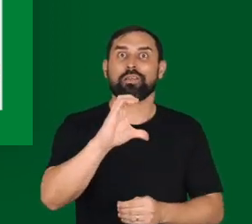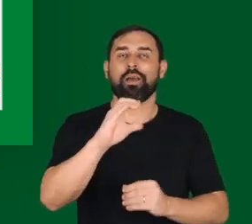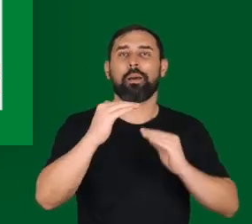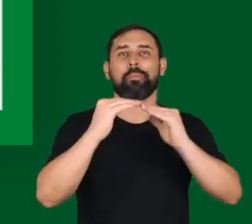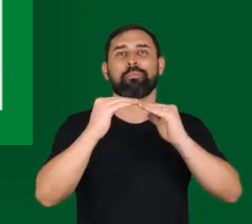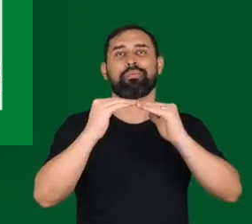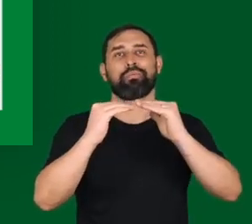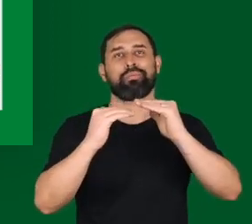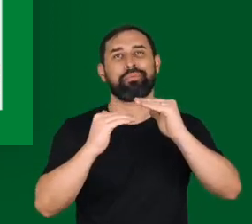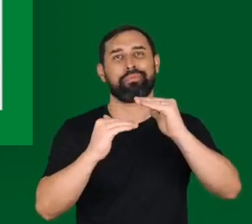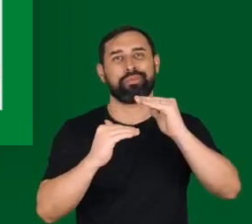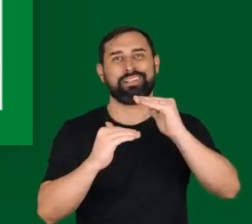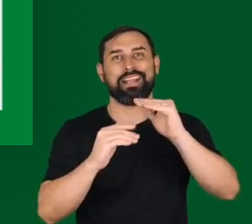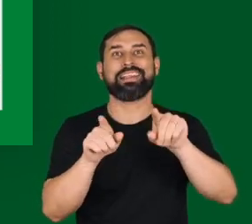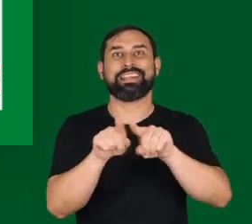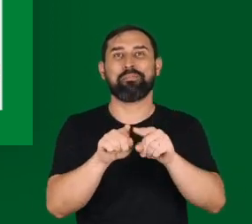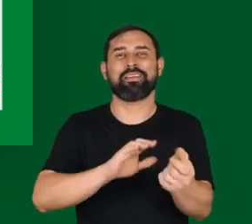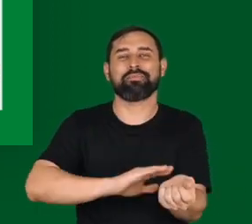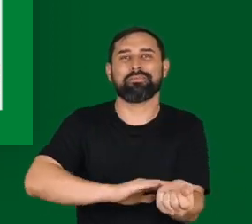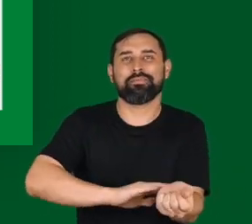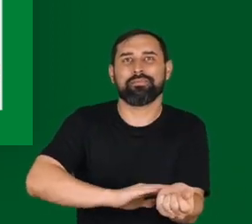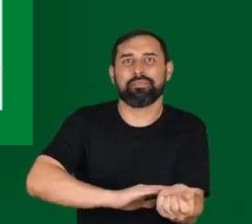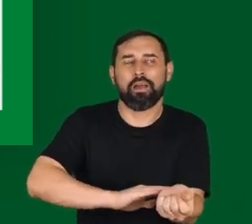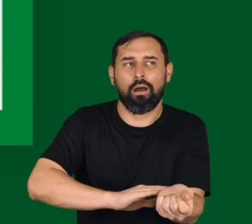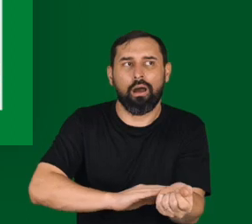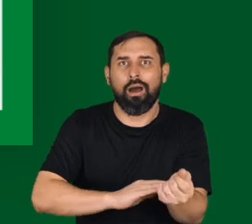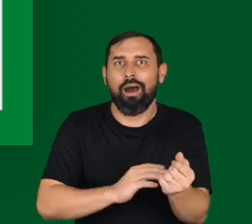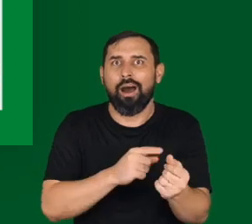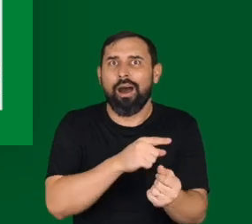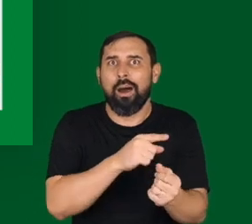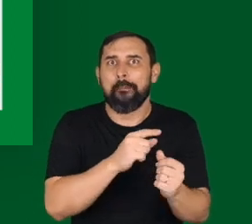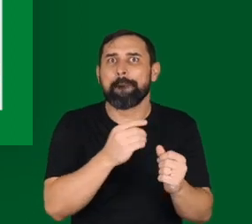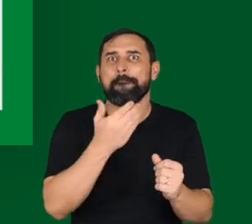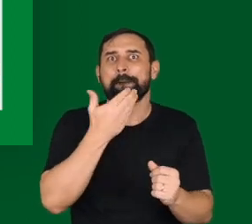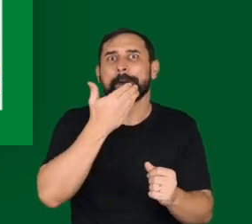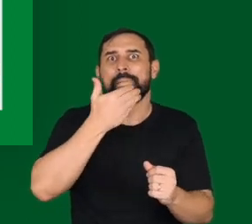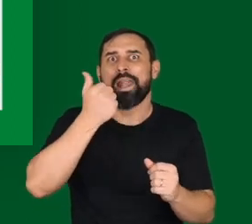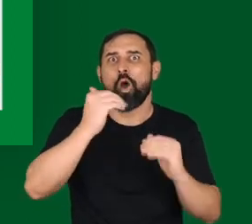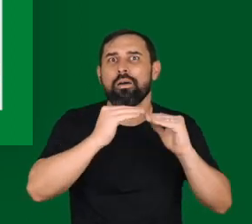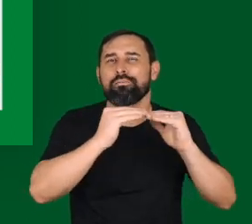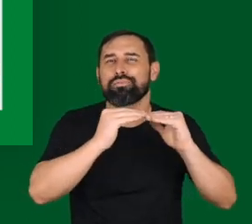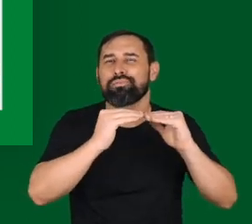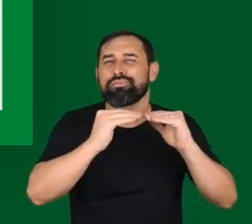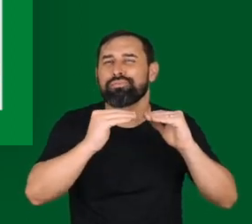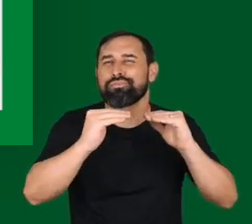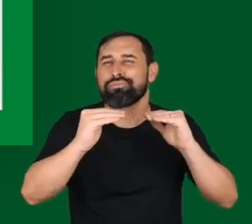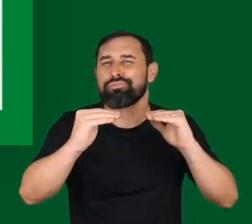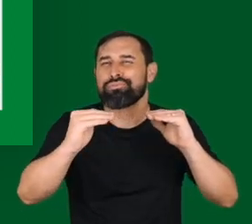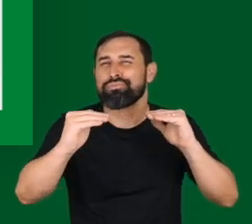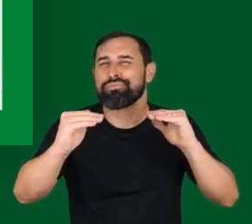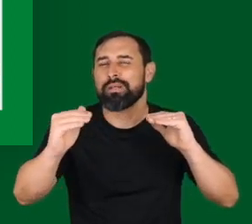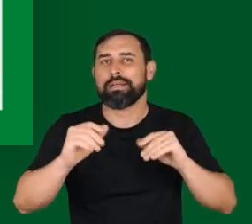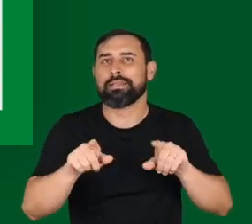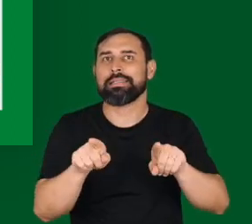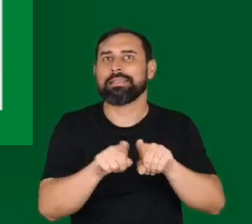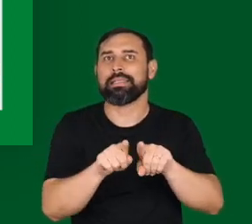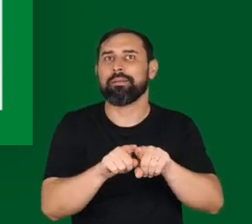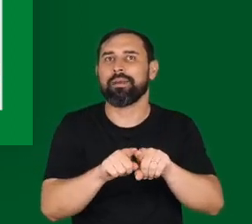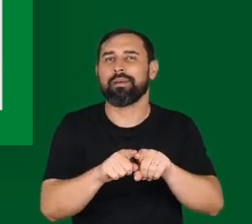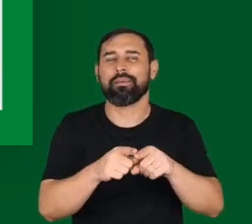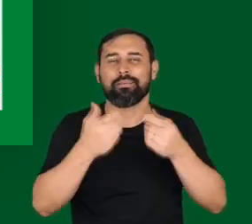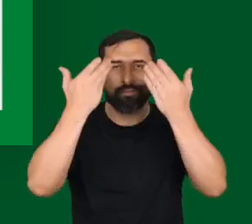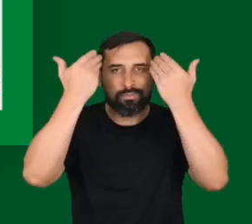uma diminuição da frequência cardíaca. Ali eu já vou ter um retorno de pulso periférico, então o pulso ele já vai estar mais cheio,